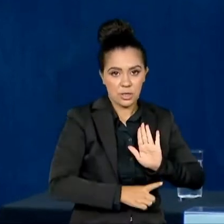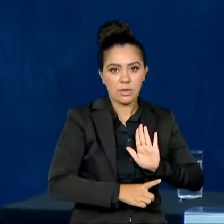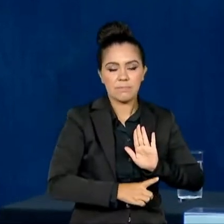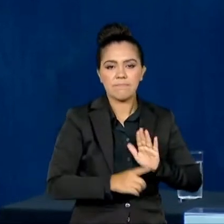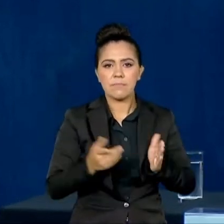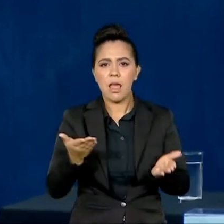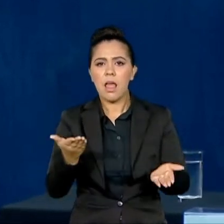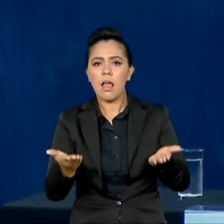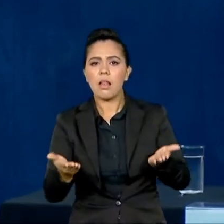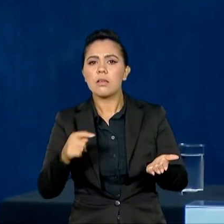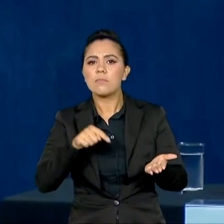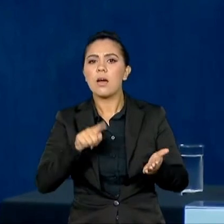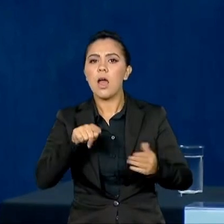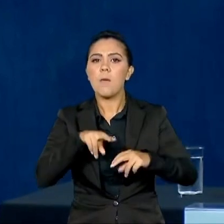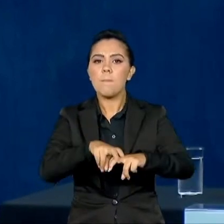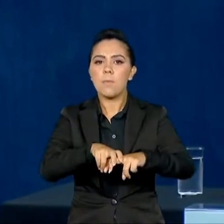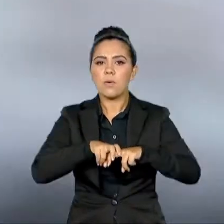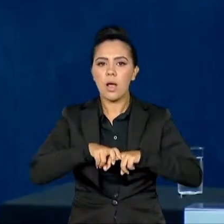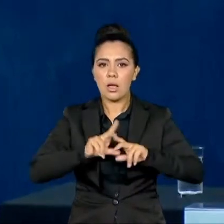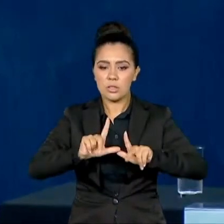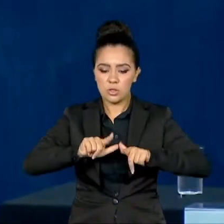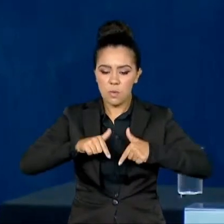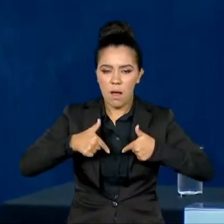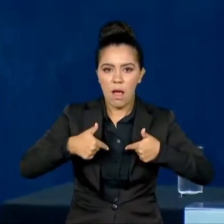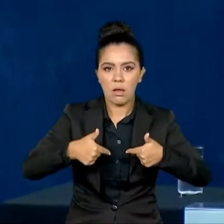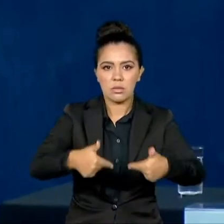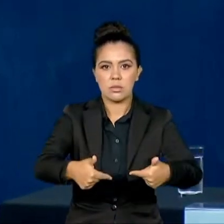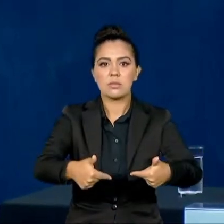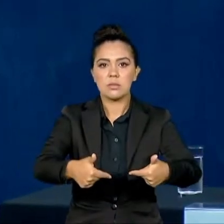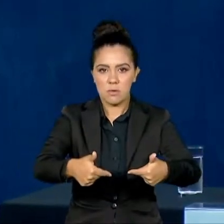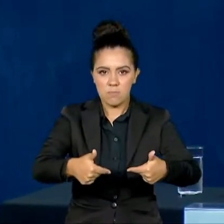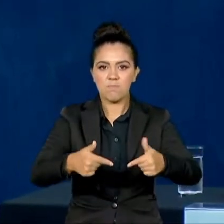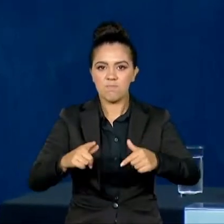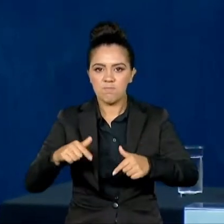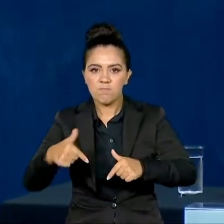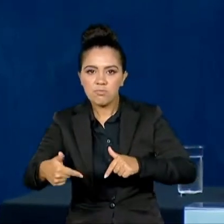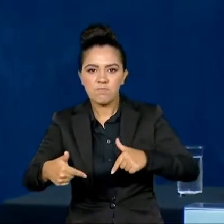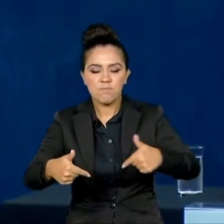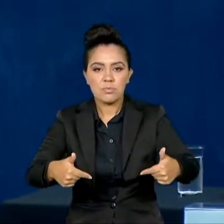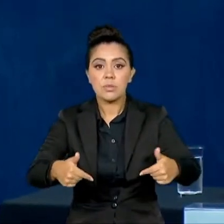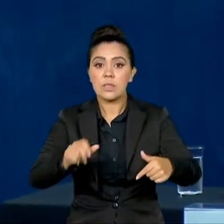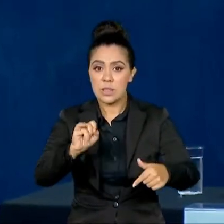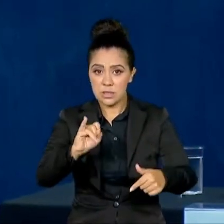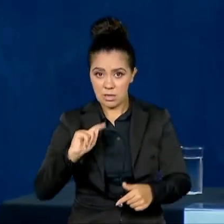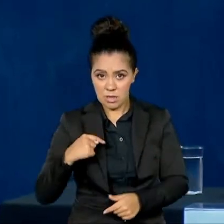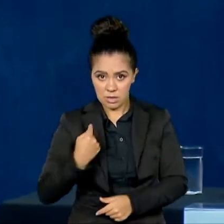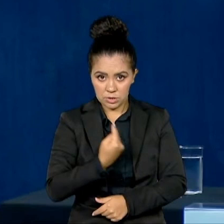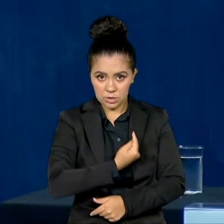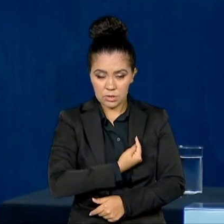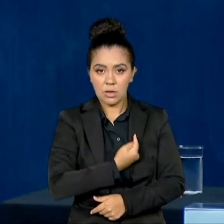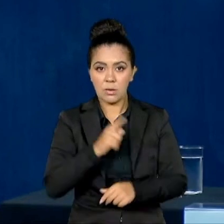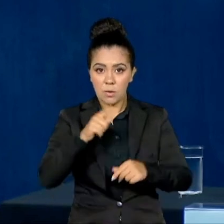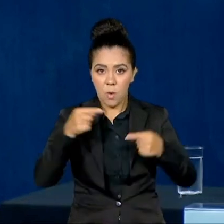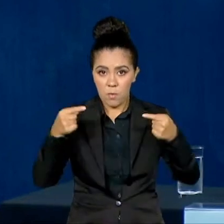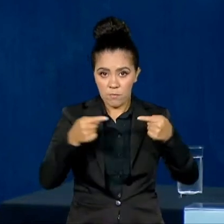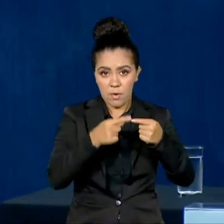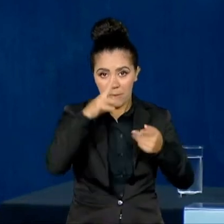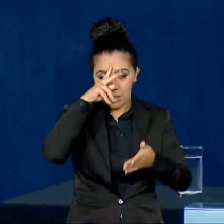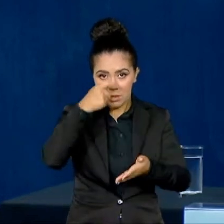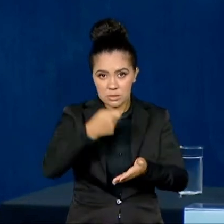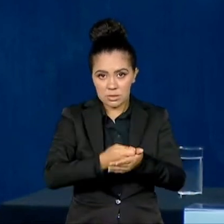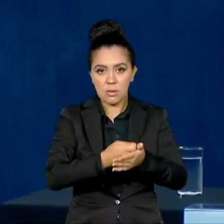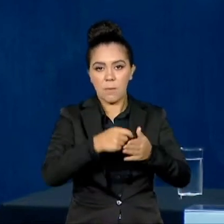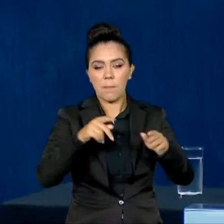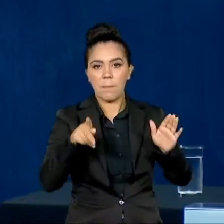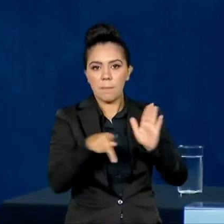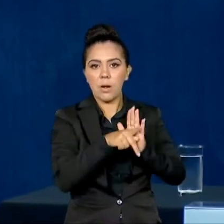se obtém a partir de ações consequentes e acisadas. Se todos somos, por decisão constitucional,